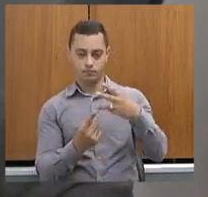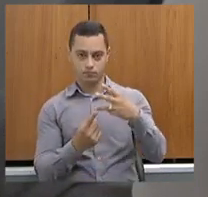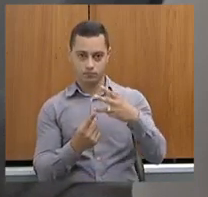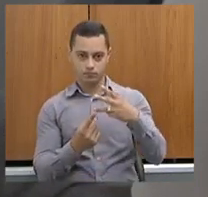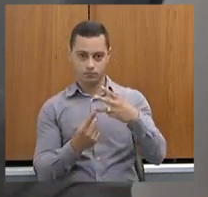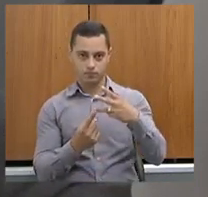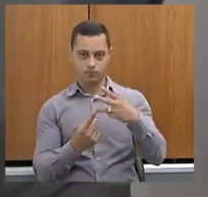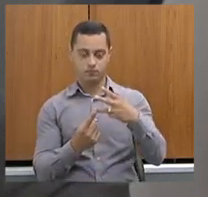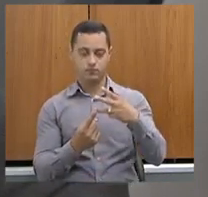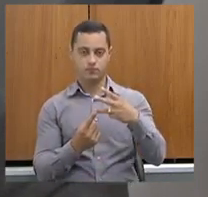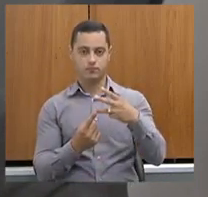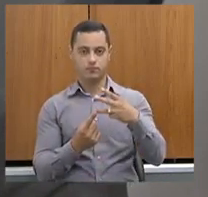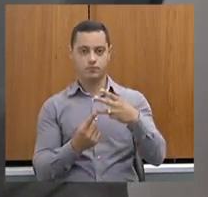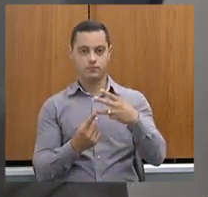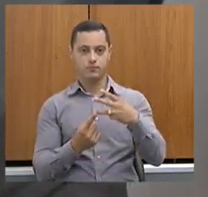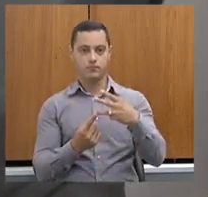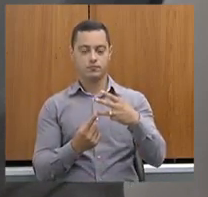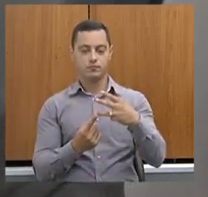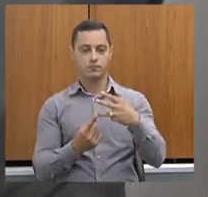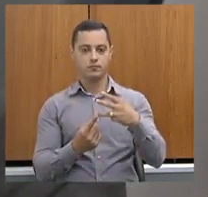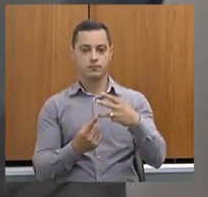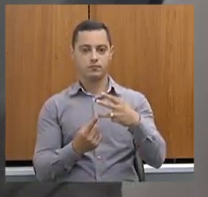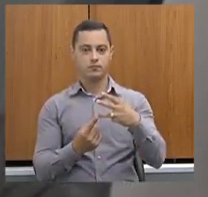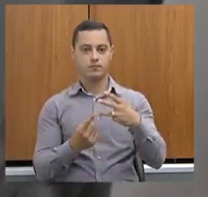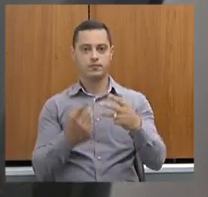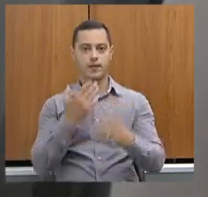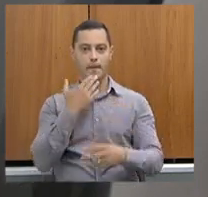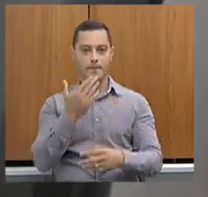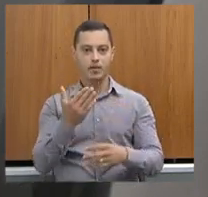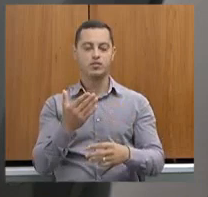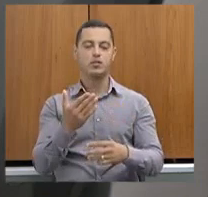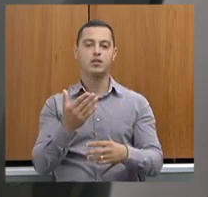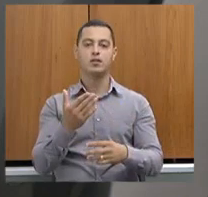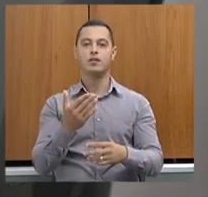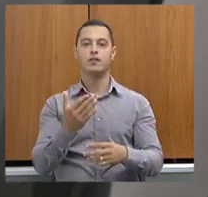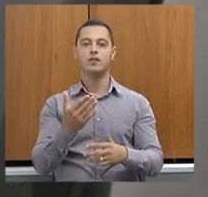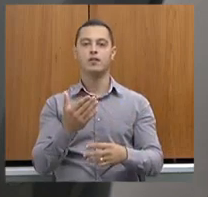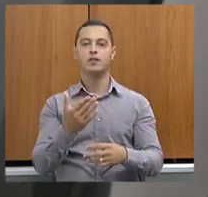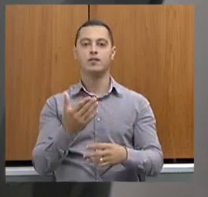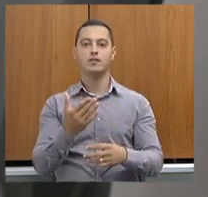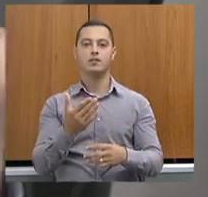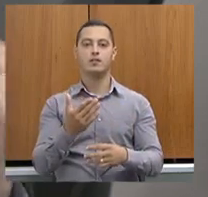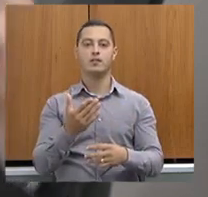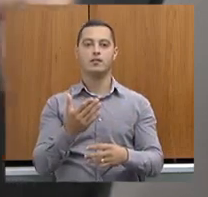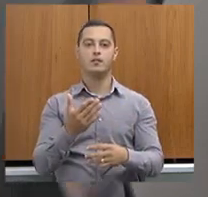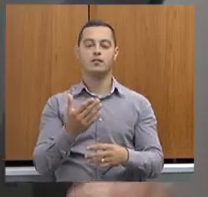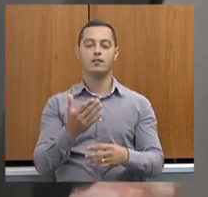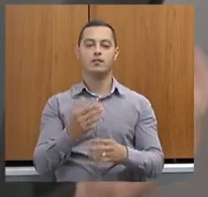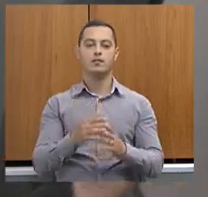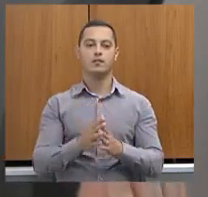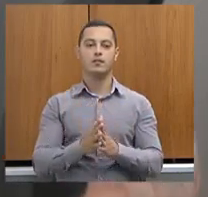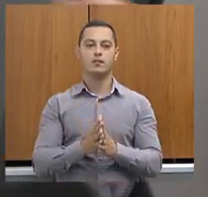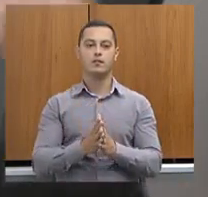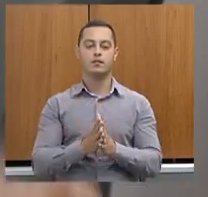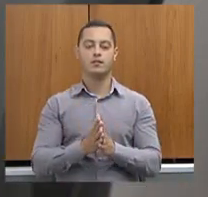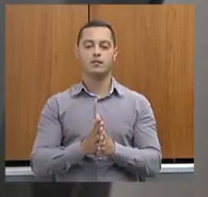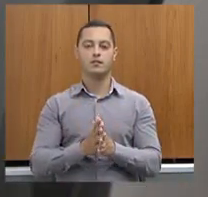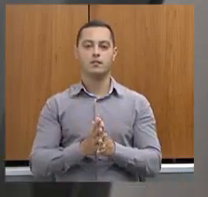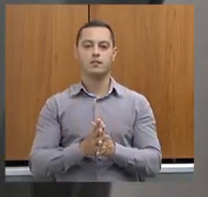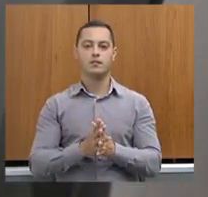toda instituição nós vamos pedir que a consultoria que traga